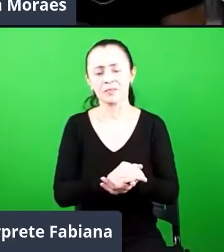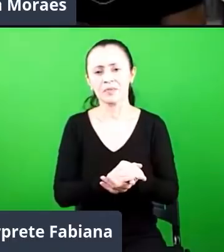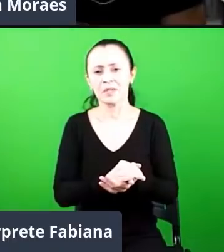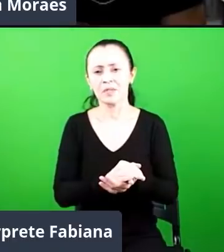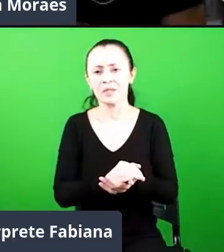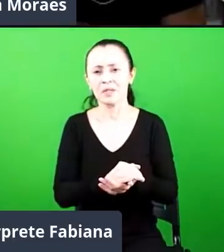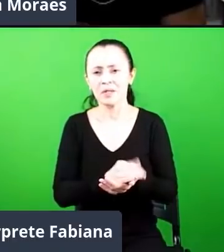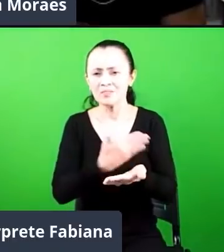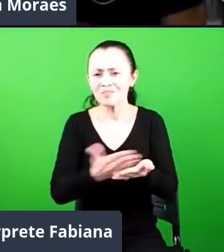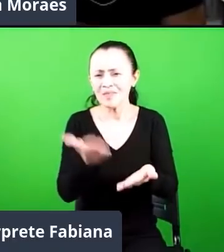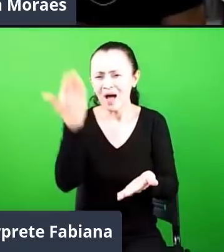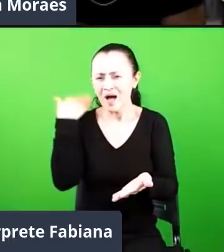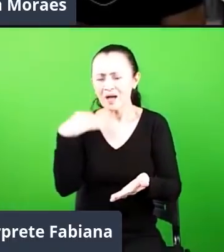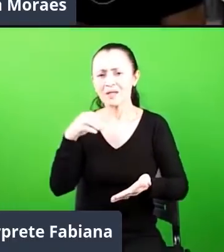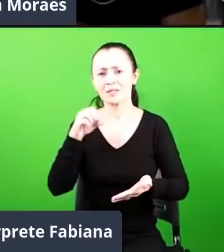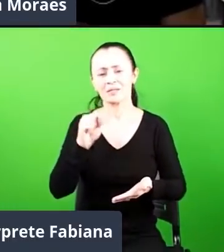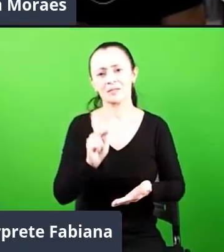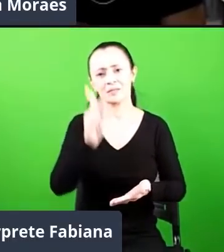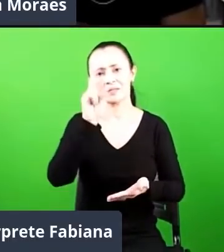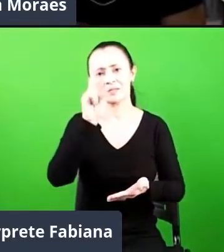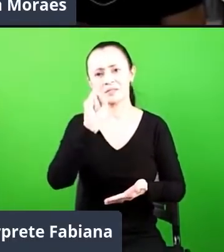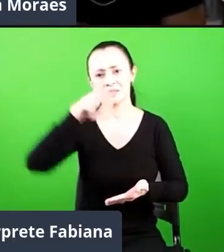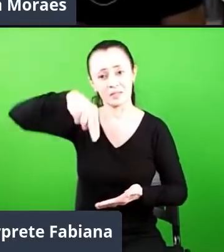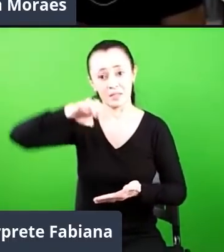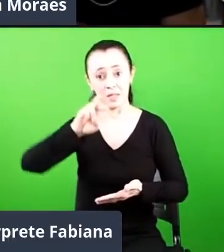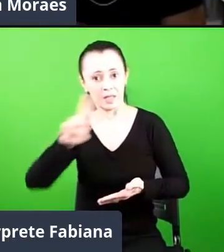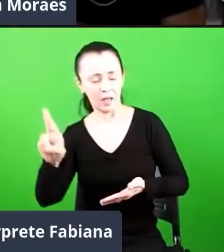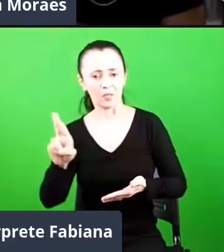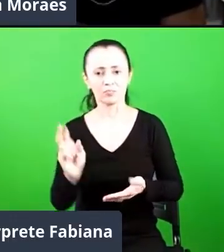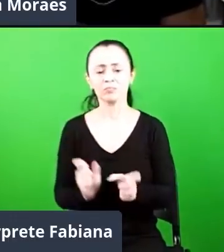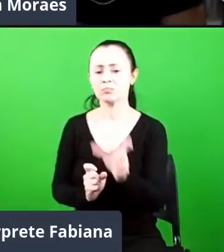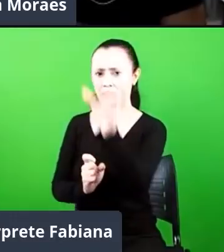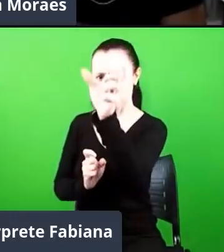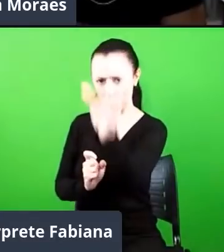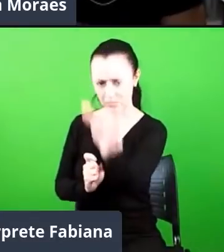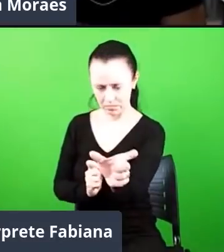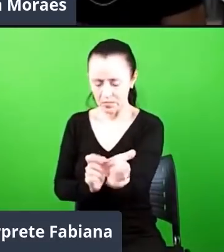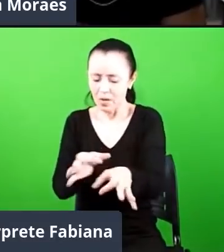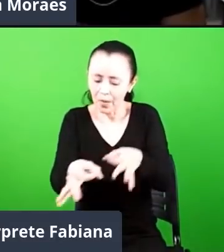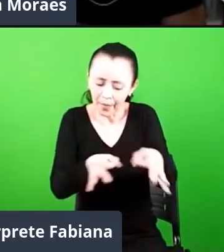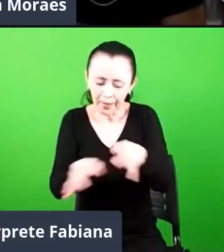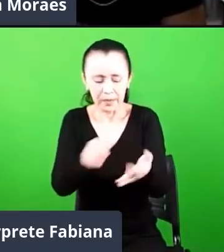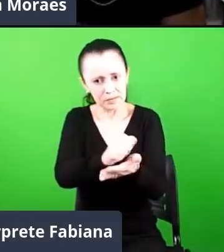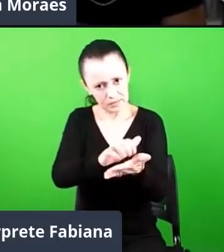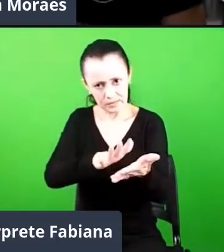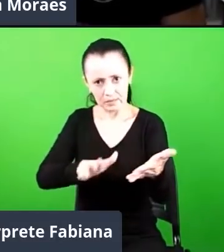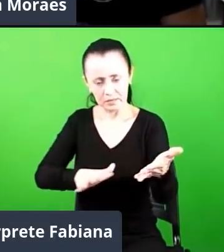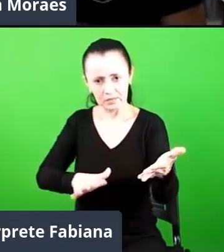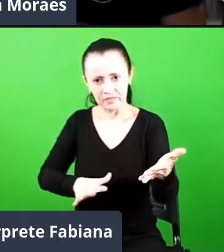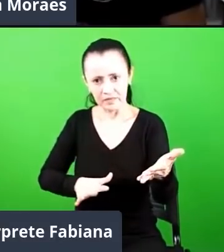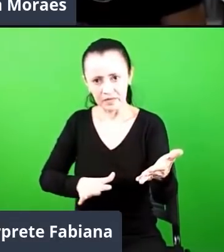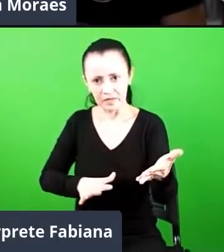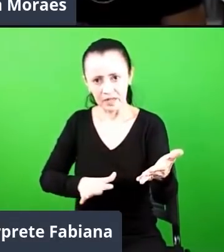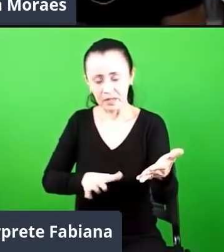de Skinner, né, onde o professor ou um sujeito organiza atividades, passa para outro